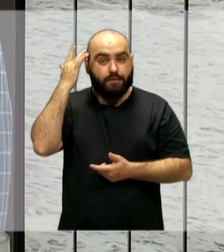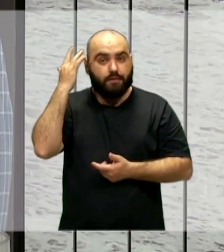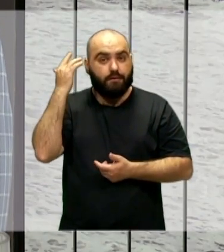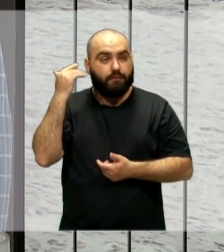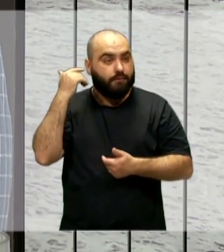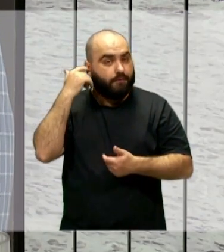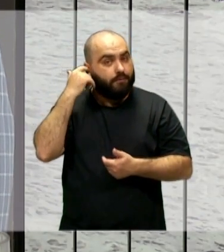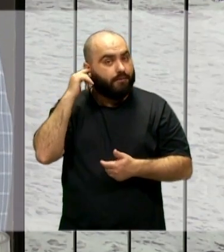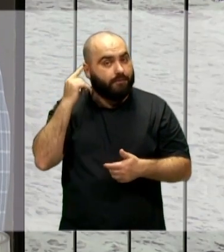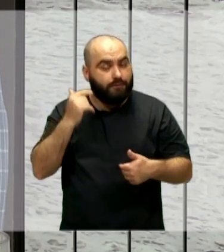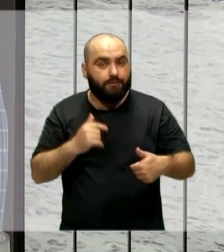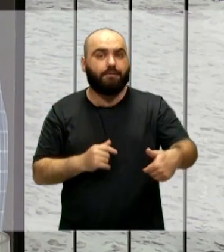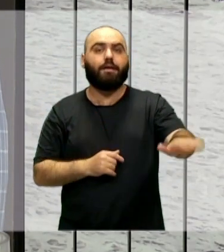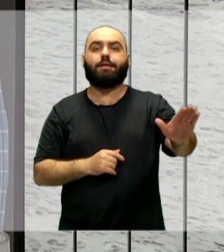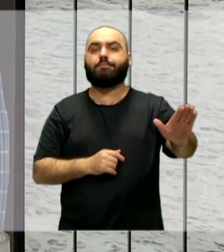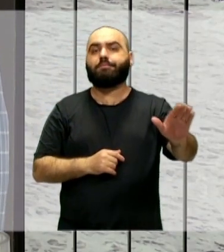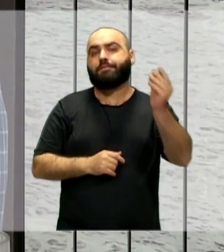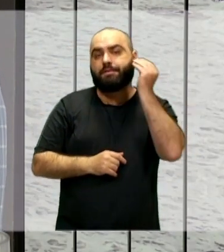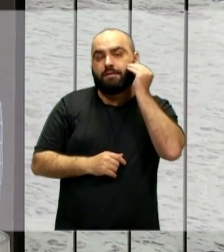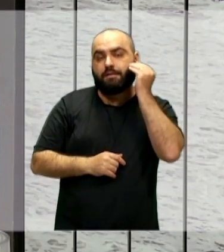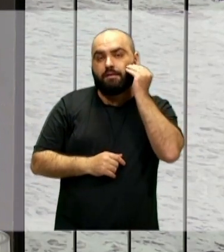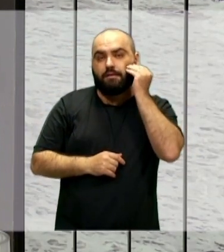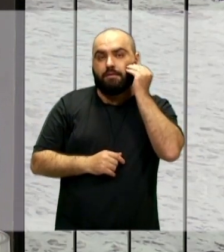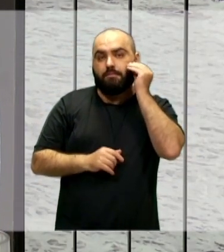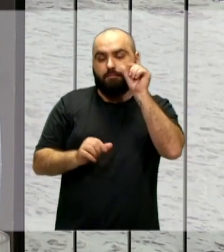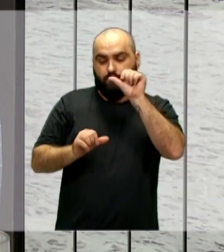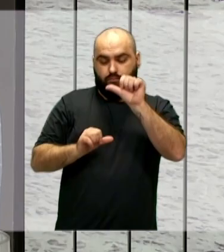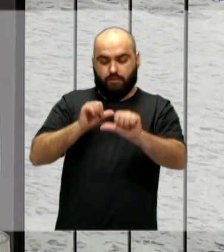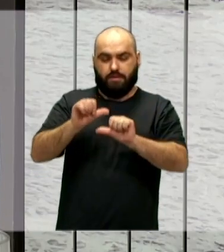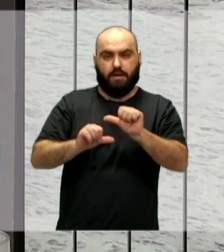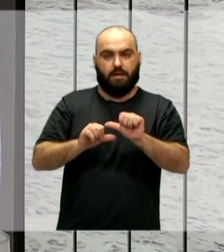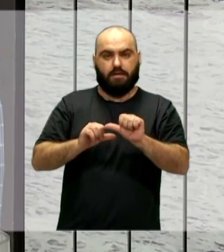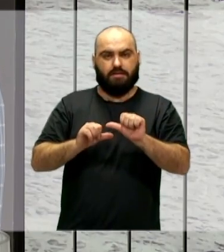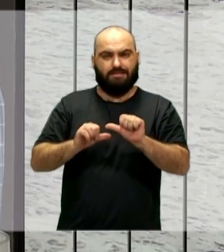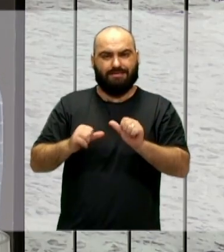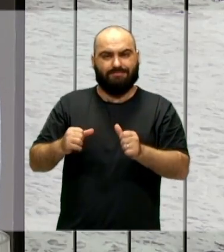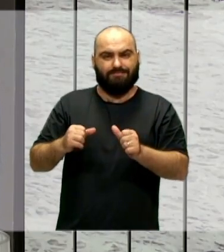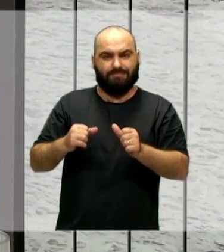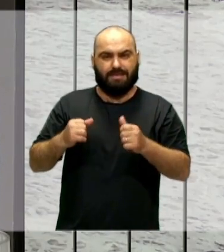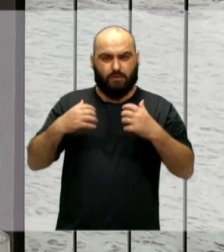mercado paralelo, a questões de modificações de um jeito não